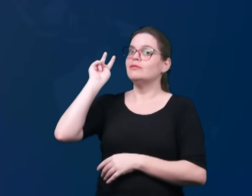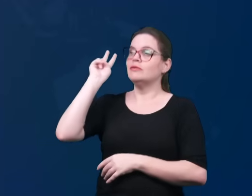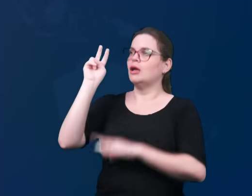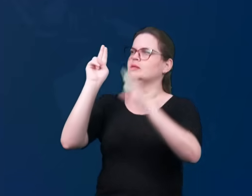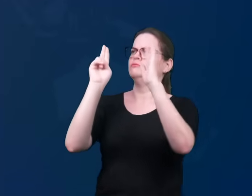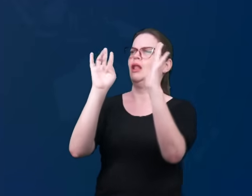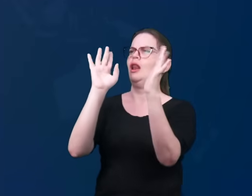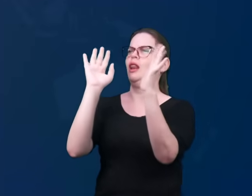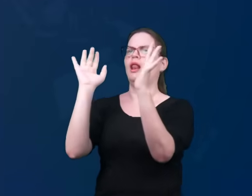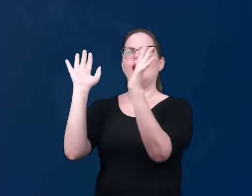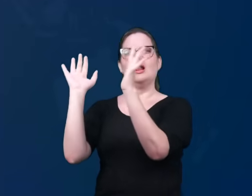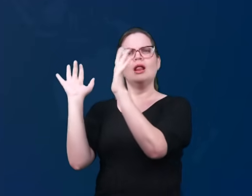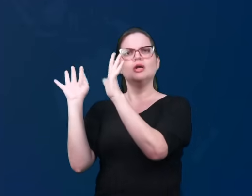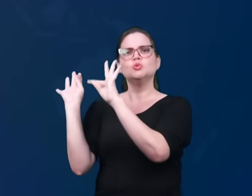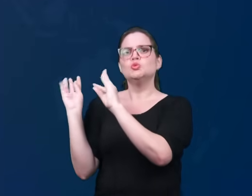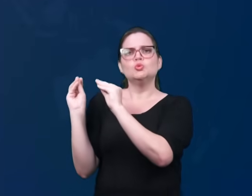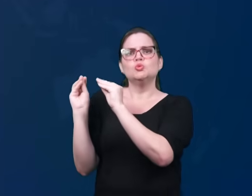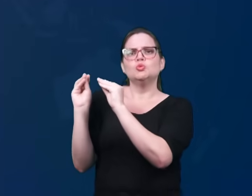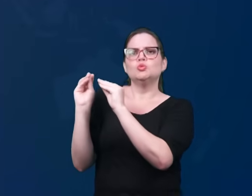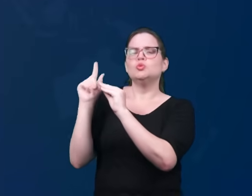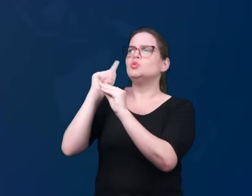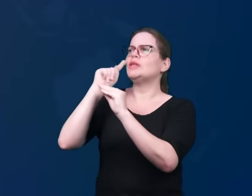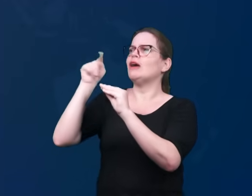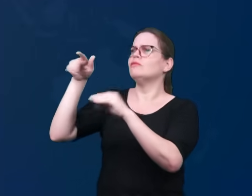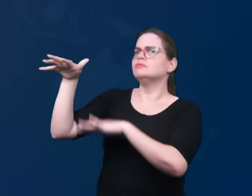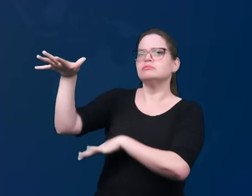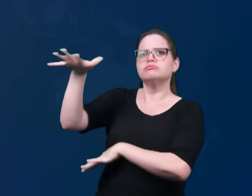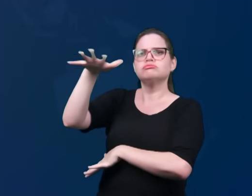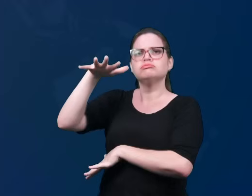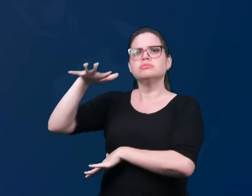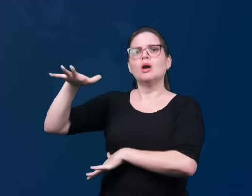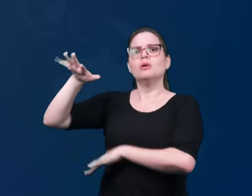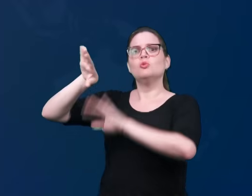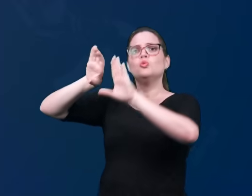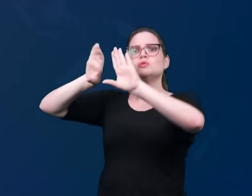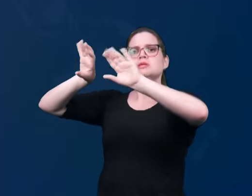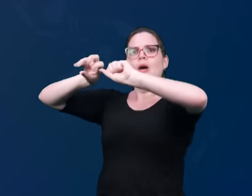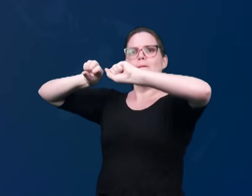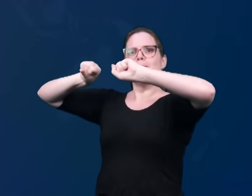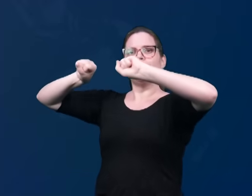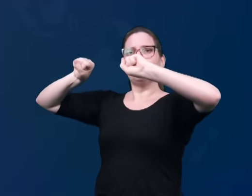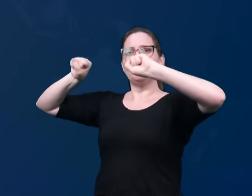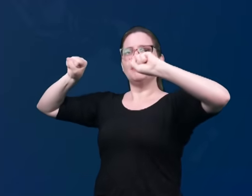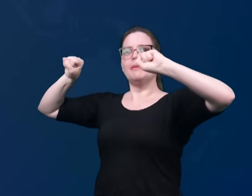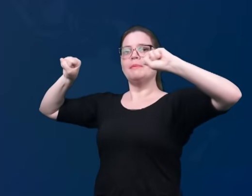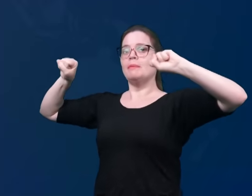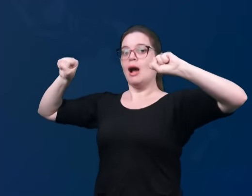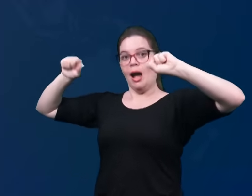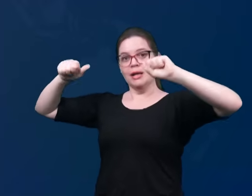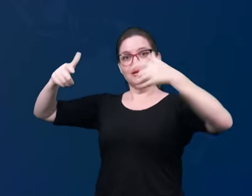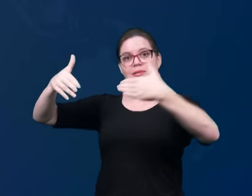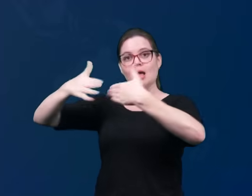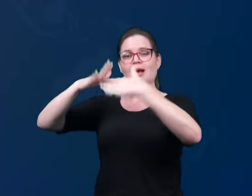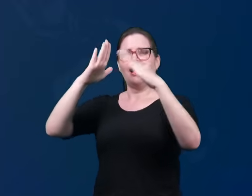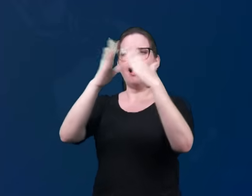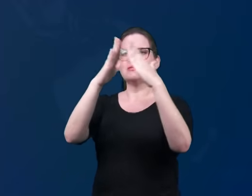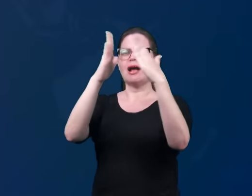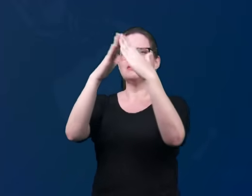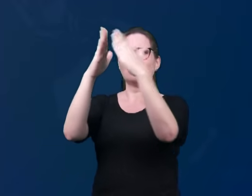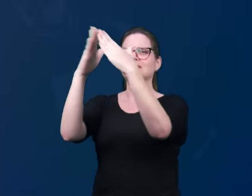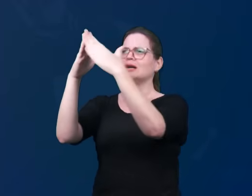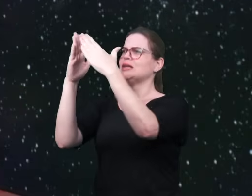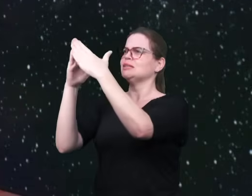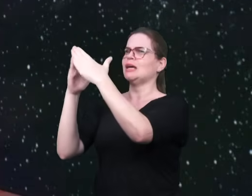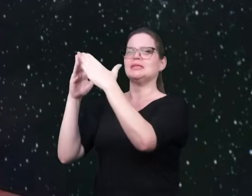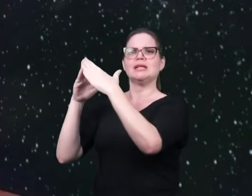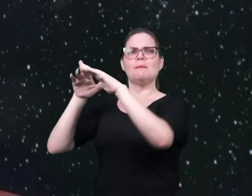João estava vendo a cidade eternal, as moradas celestiais, o lugar preparado